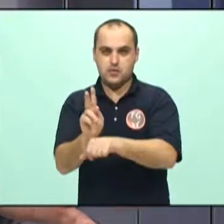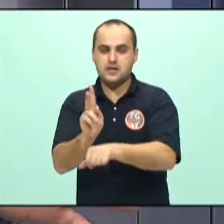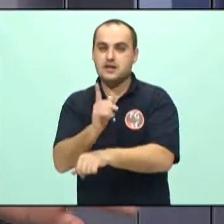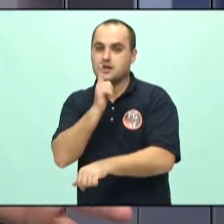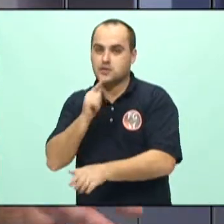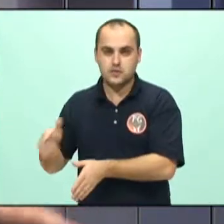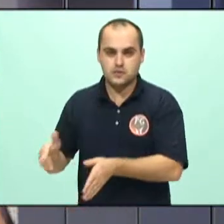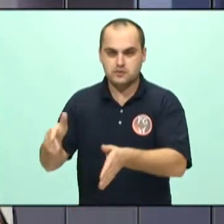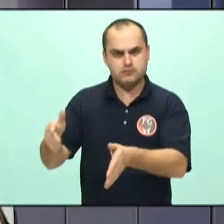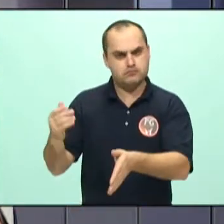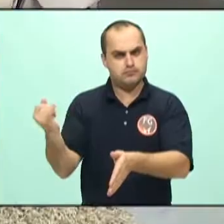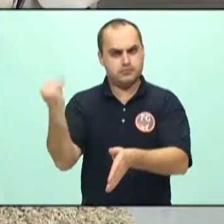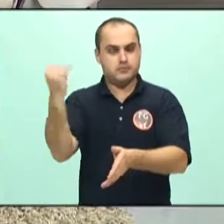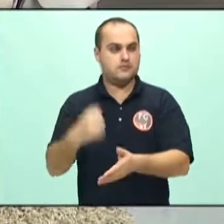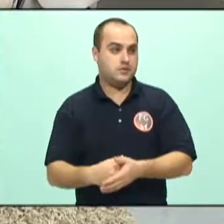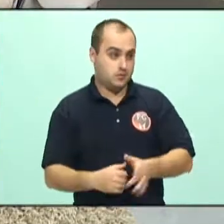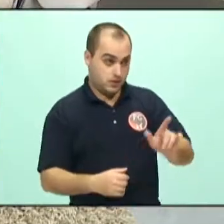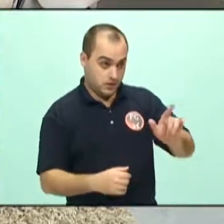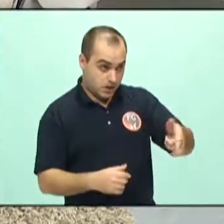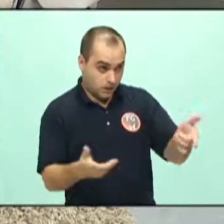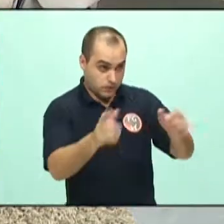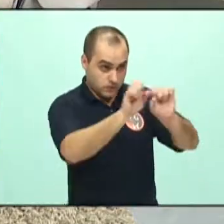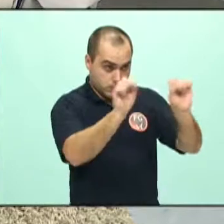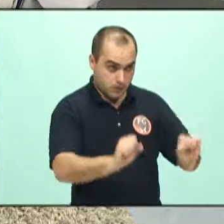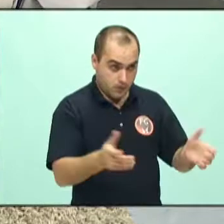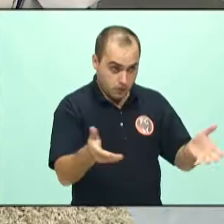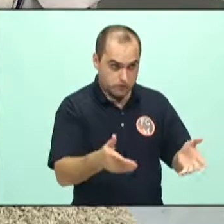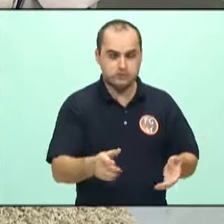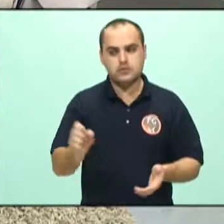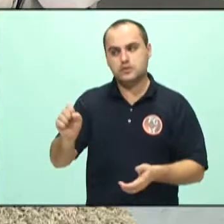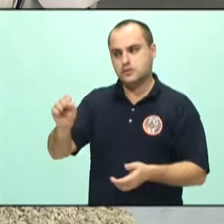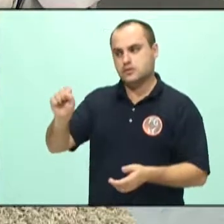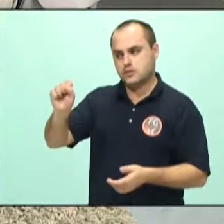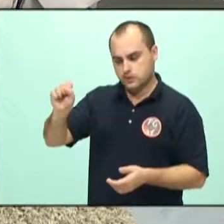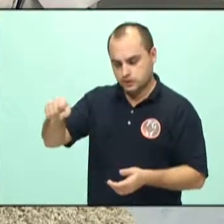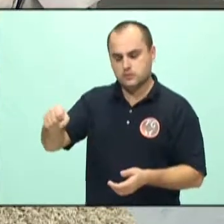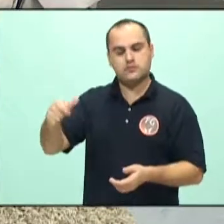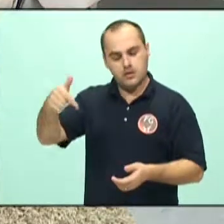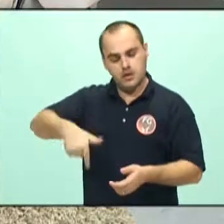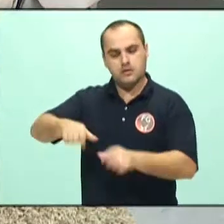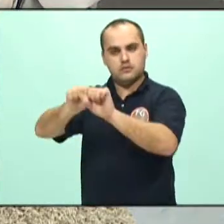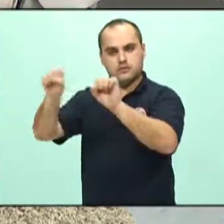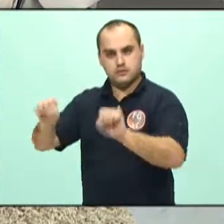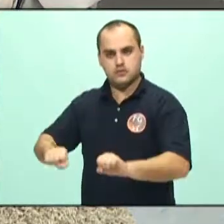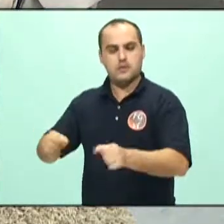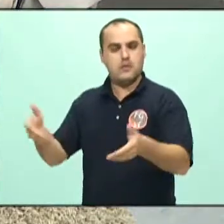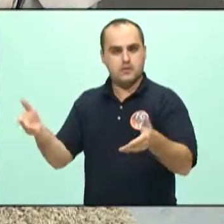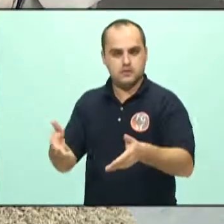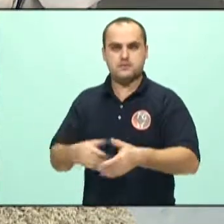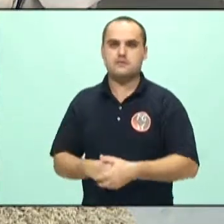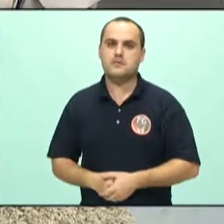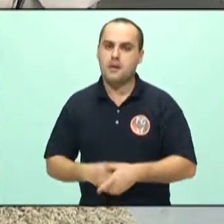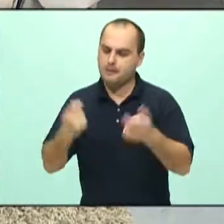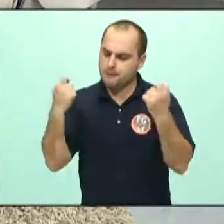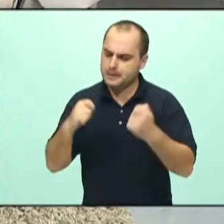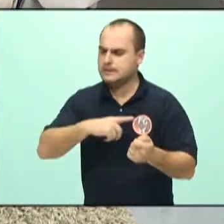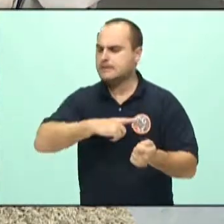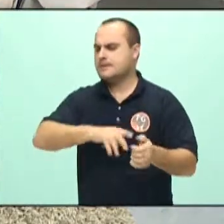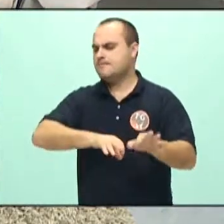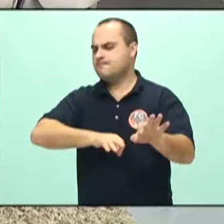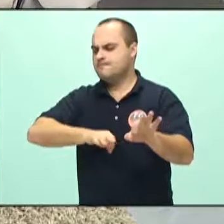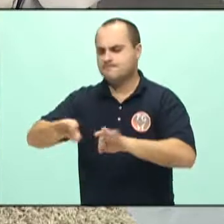sim, que realizadas... hoje é o sistema vigente. Né? Isso, o sistema Landlord. E as operações, sim, realizadas pela iniciativa privada. Precisamos fazer muitos ajustes para